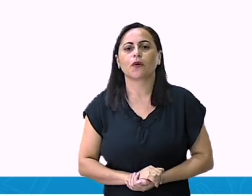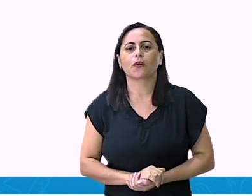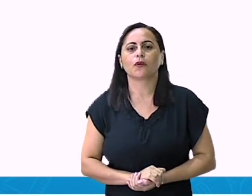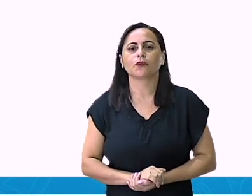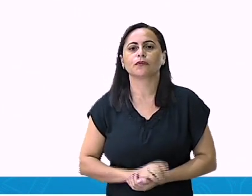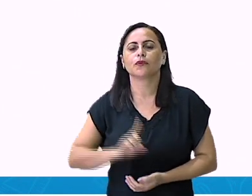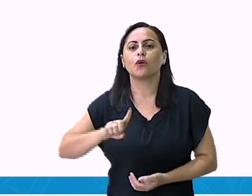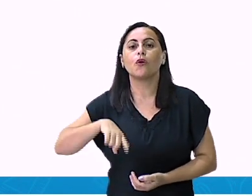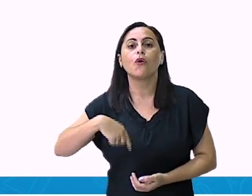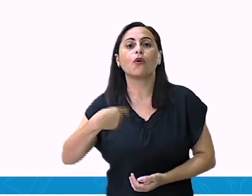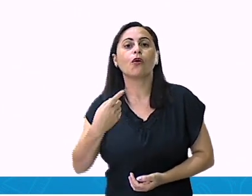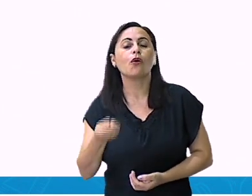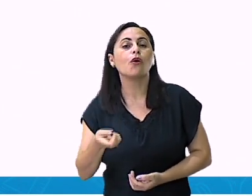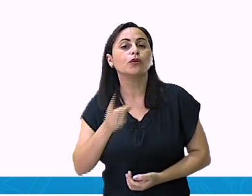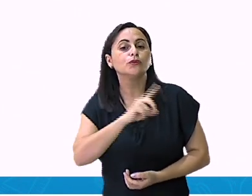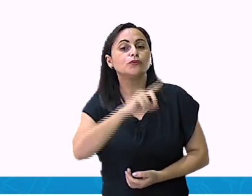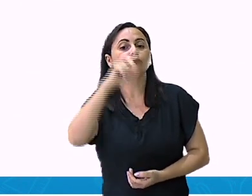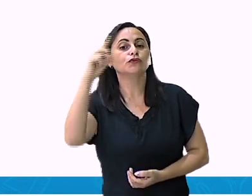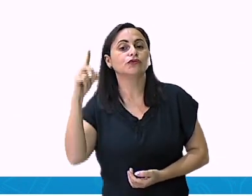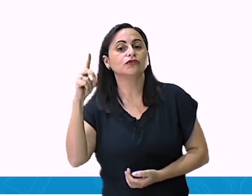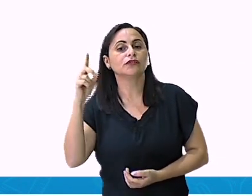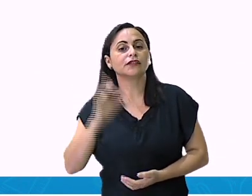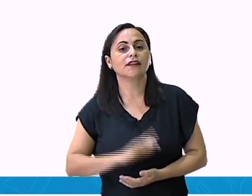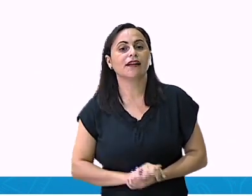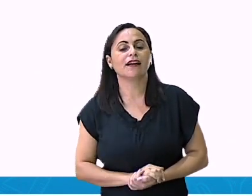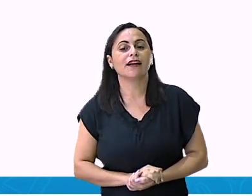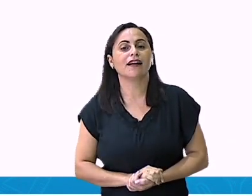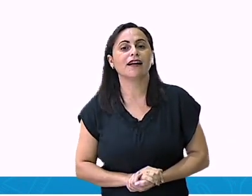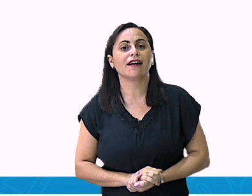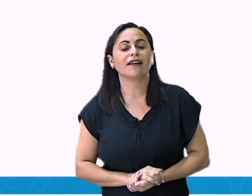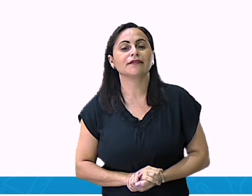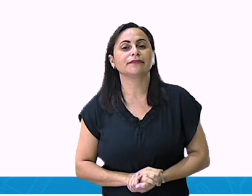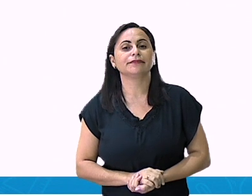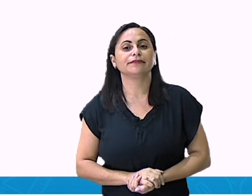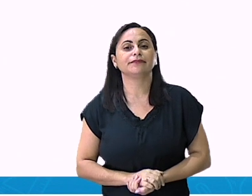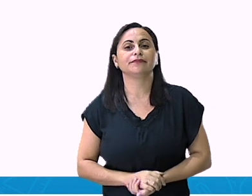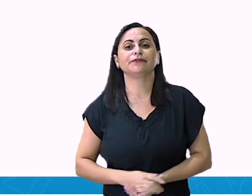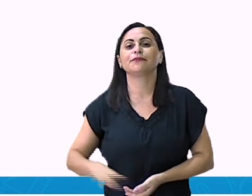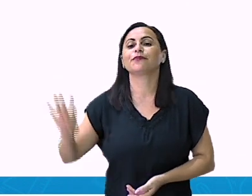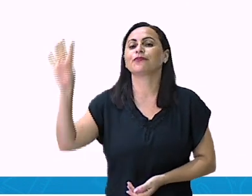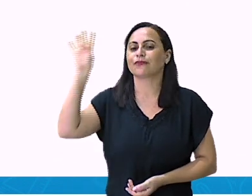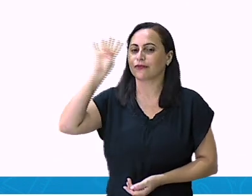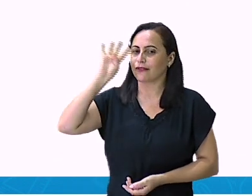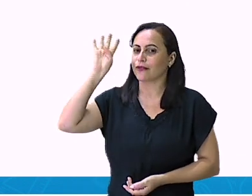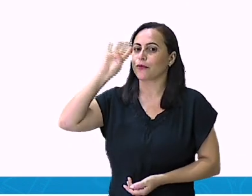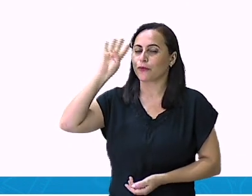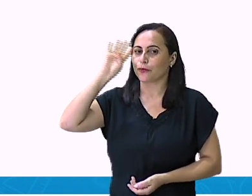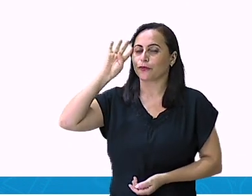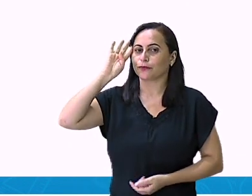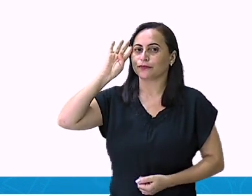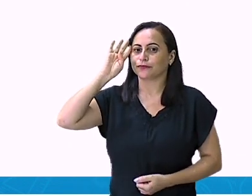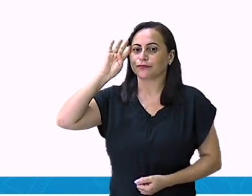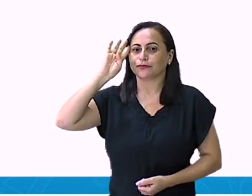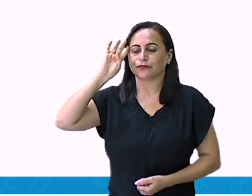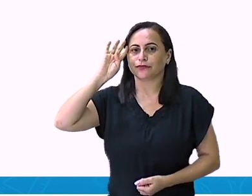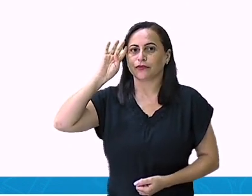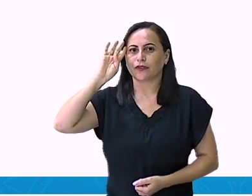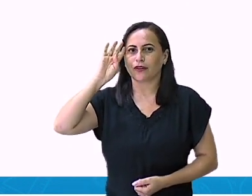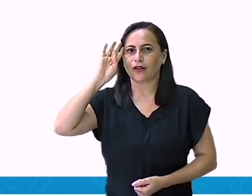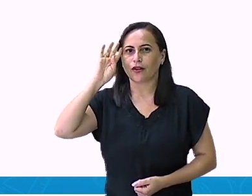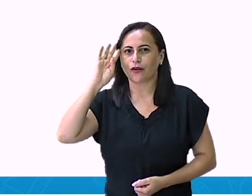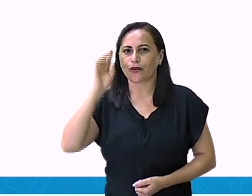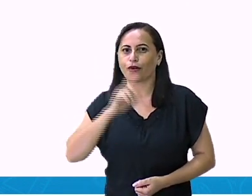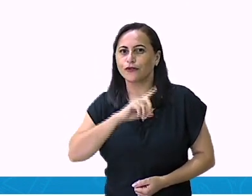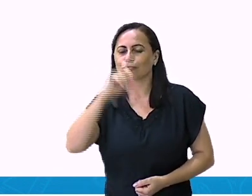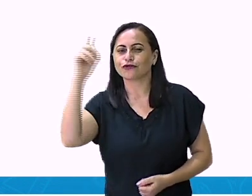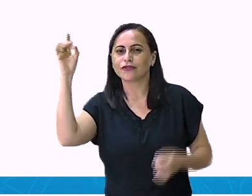o próximo dia da semana? Olha, a quarta-feira. É um dia especial